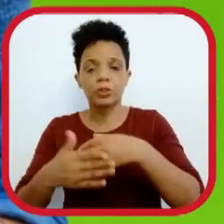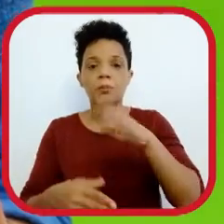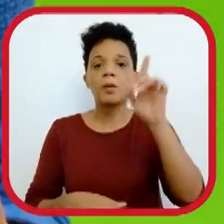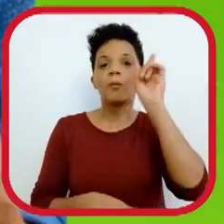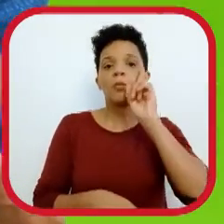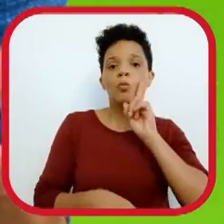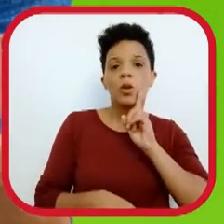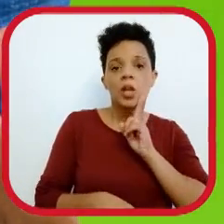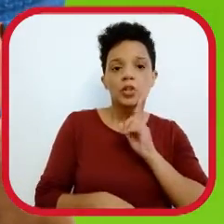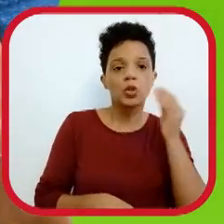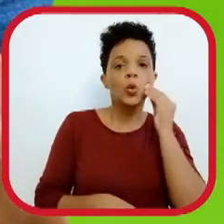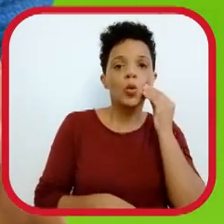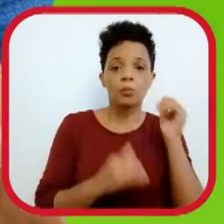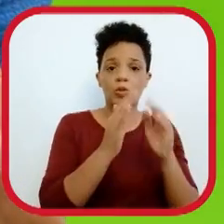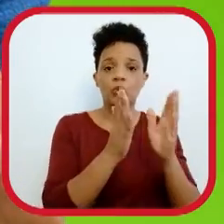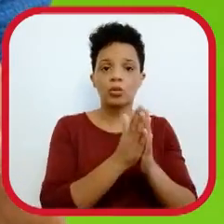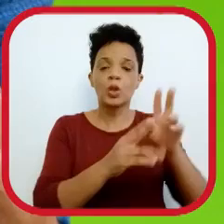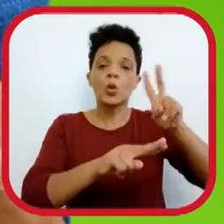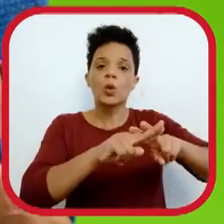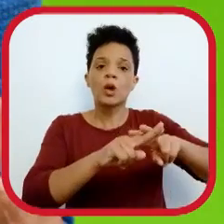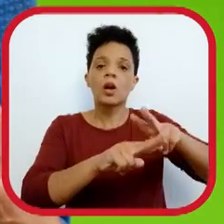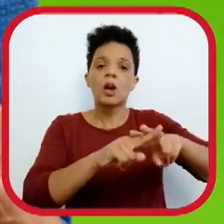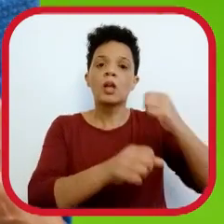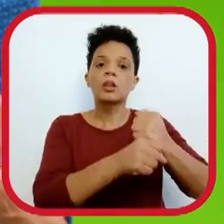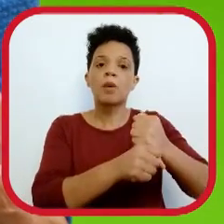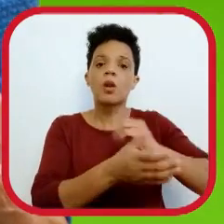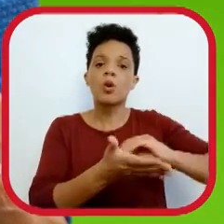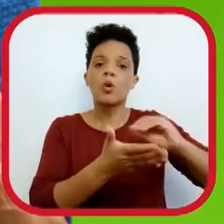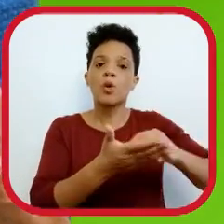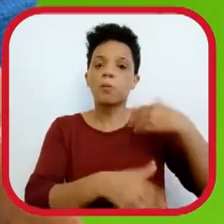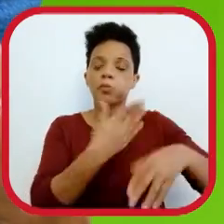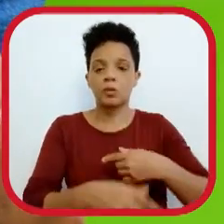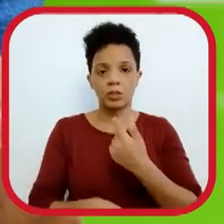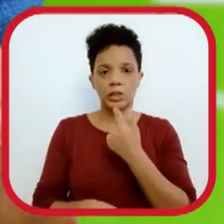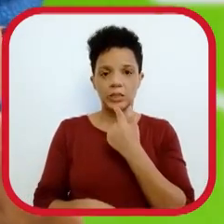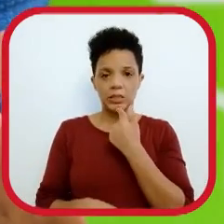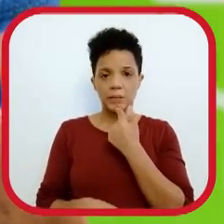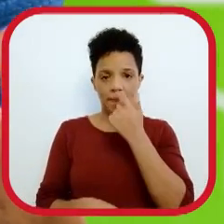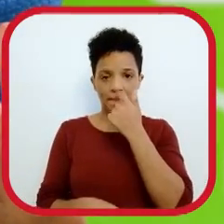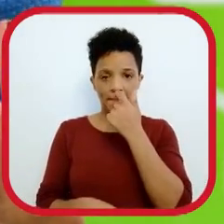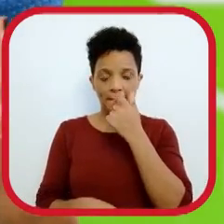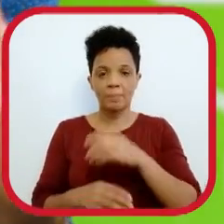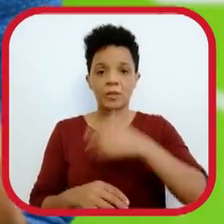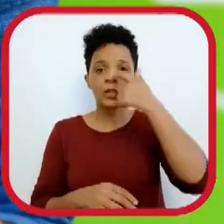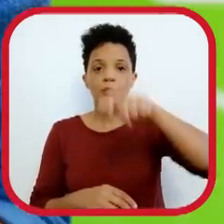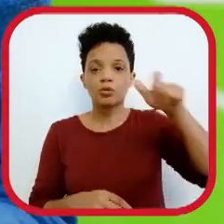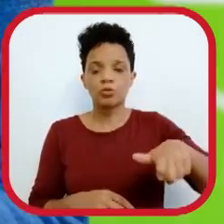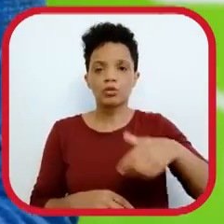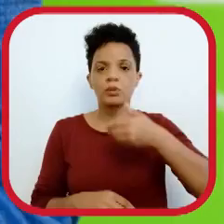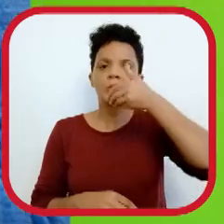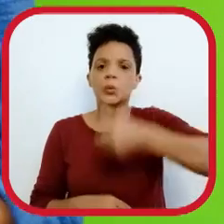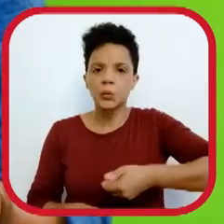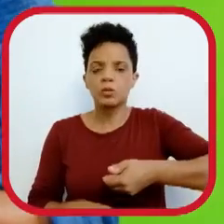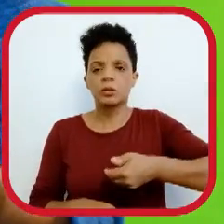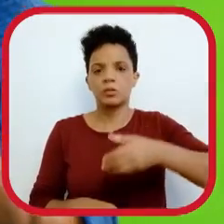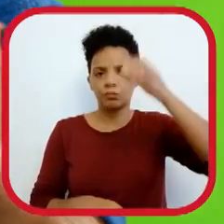aplicavam a lei, mas colocavam as mulheres todas nos lugares não executivos. Ou seja, não iam para as pessoas altamente